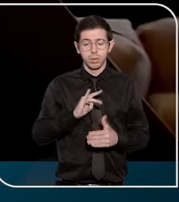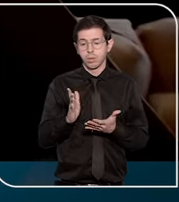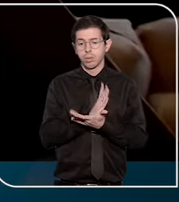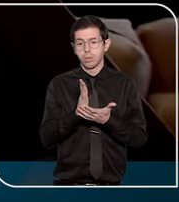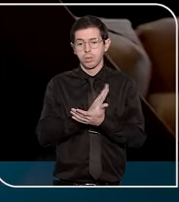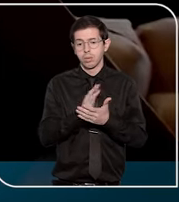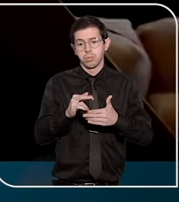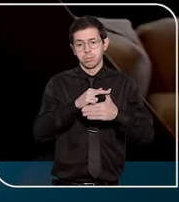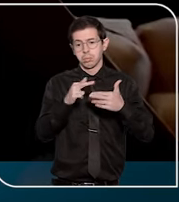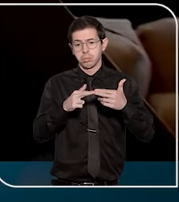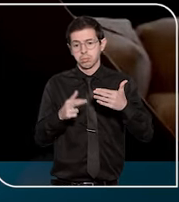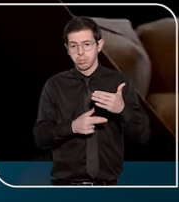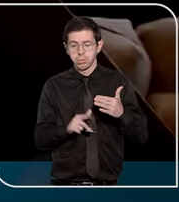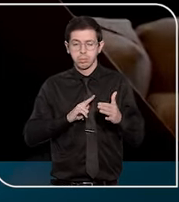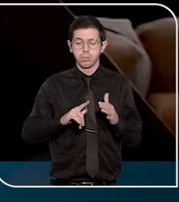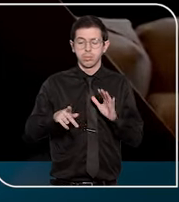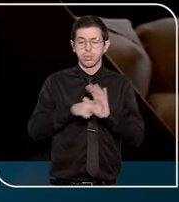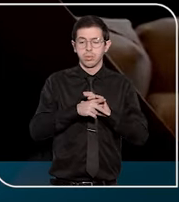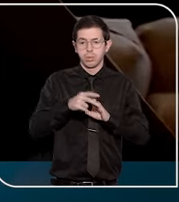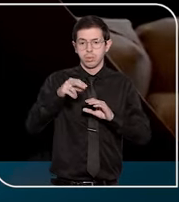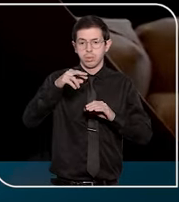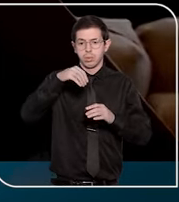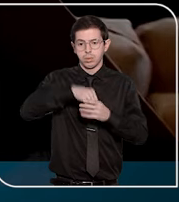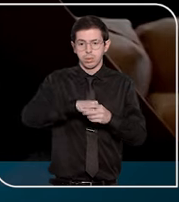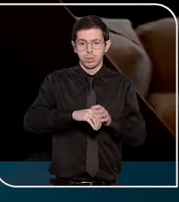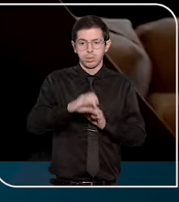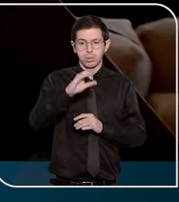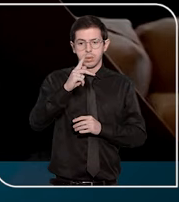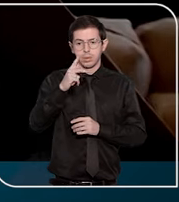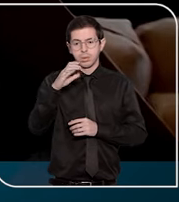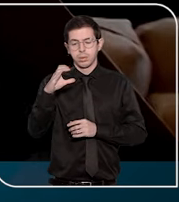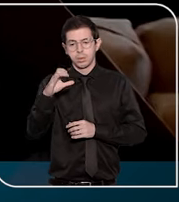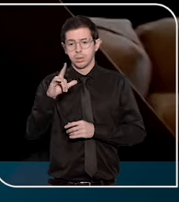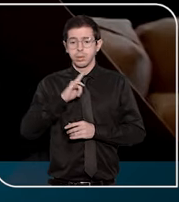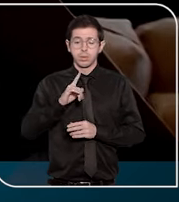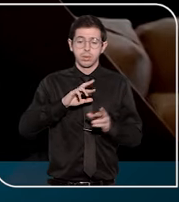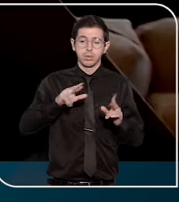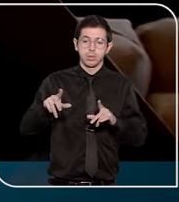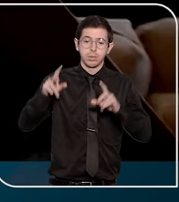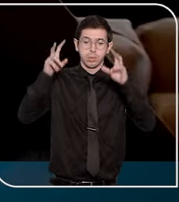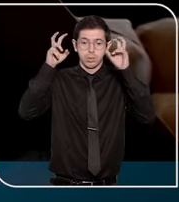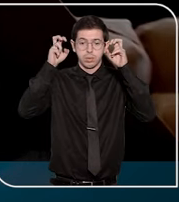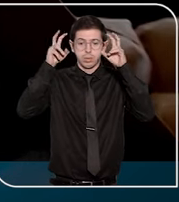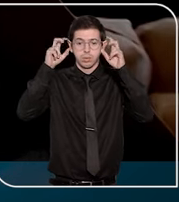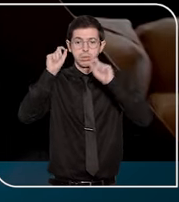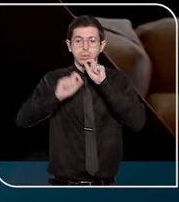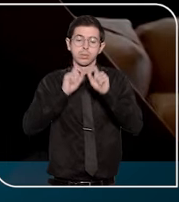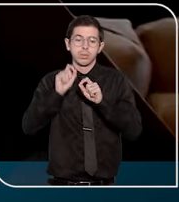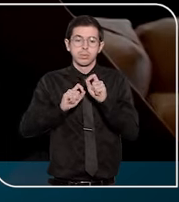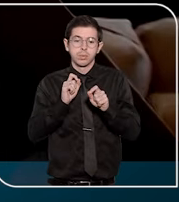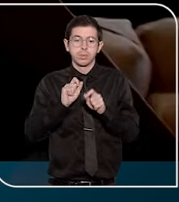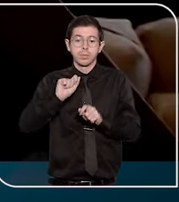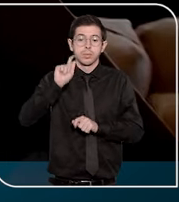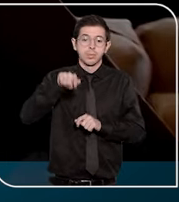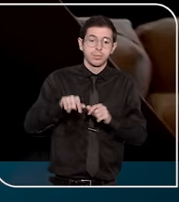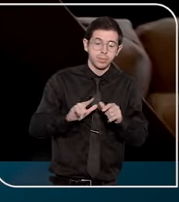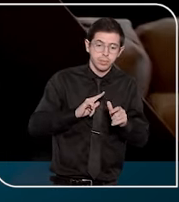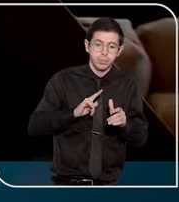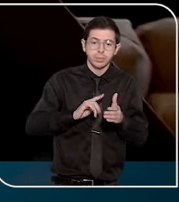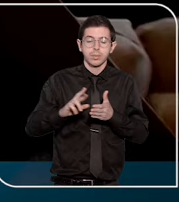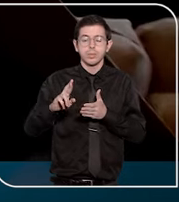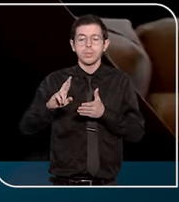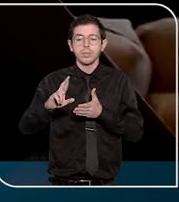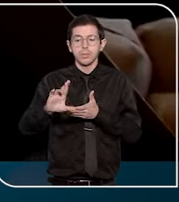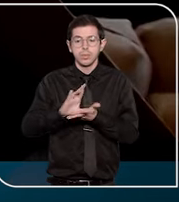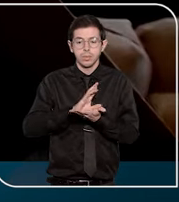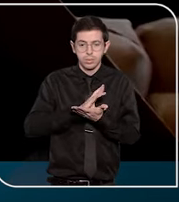de jurisdição, na regra geral do CPC. E aí não poderia ser diferente. Nesse contexto aqui da viabilidade dos recursos extraordinários,